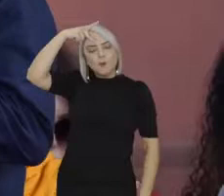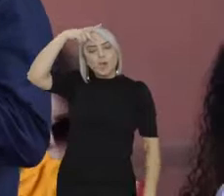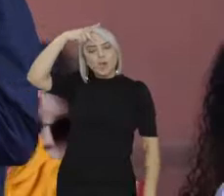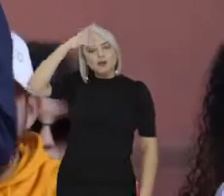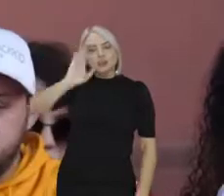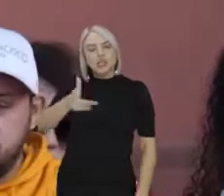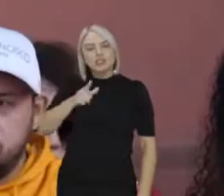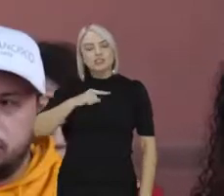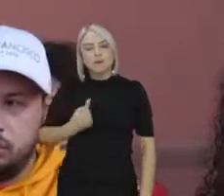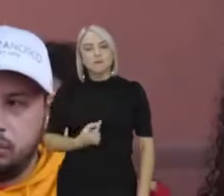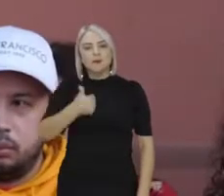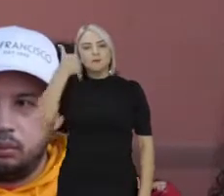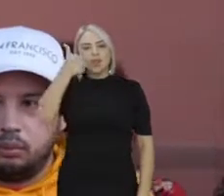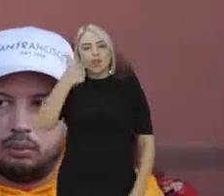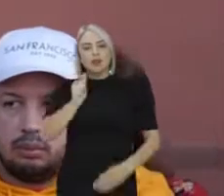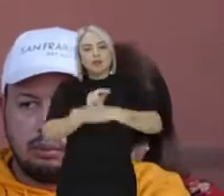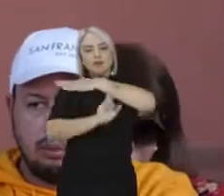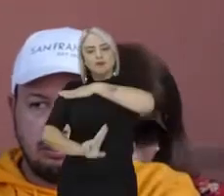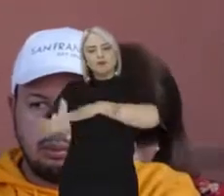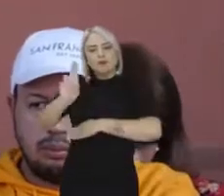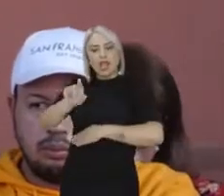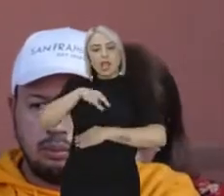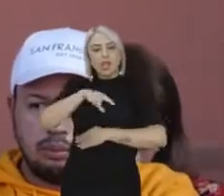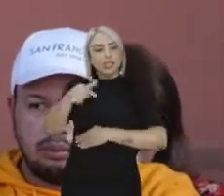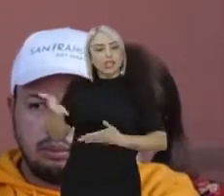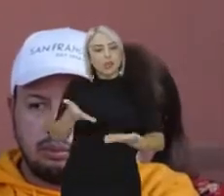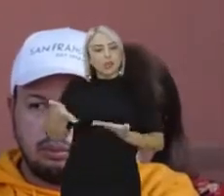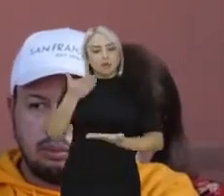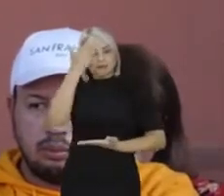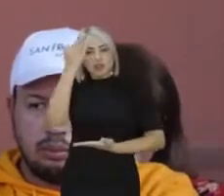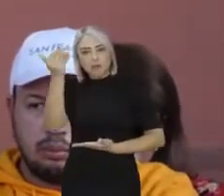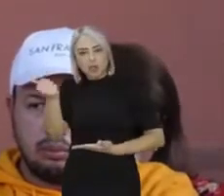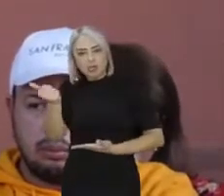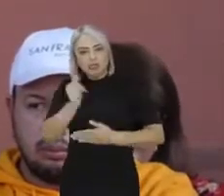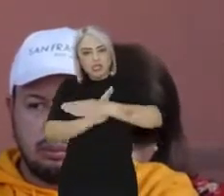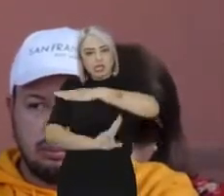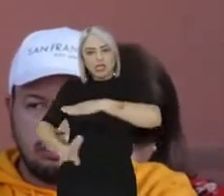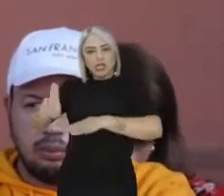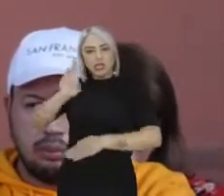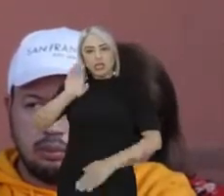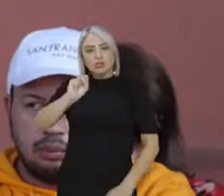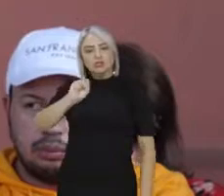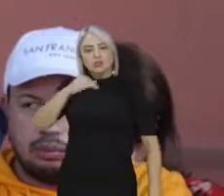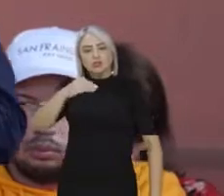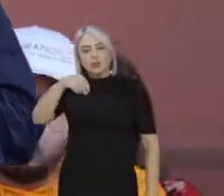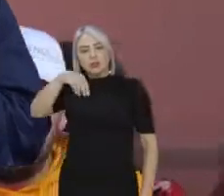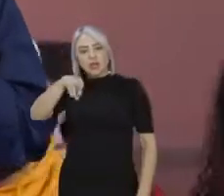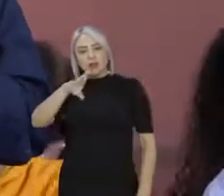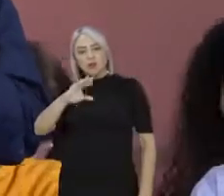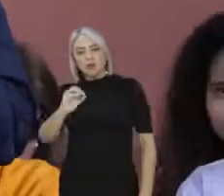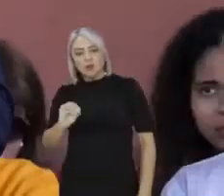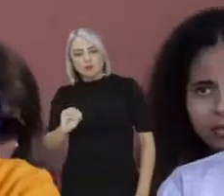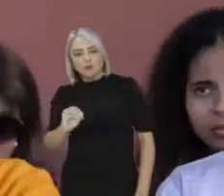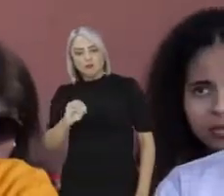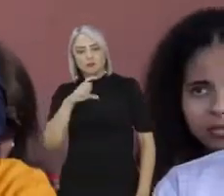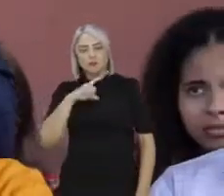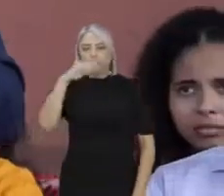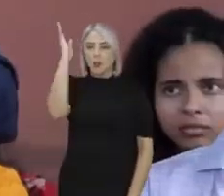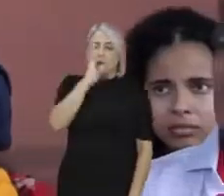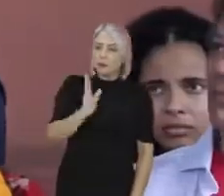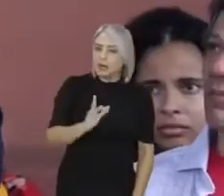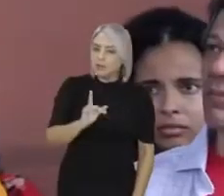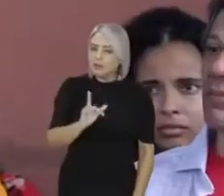que até hoje existe, é famosa, que é a Universidade de São Marcos. O Brasil foi ter a sua universidade